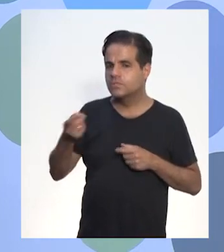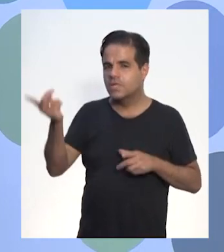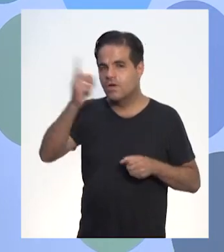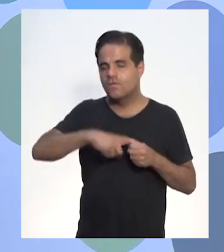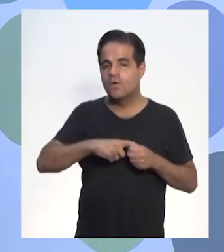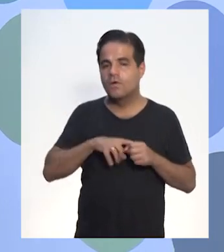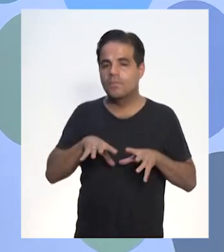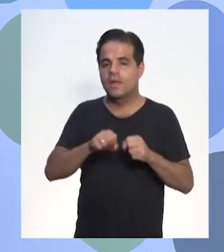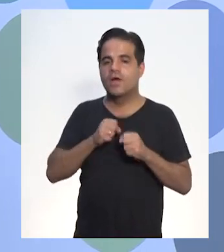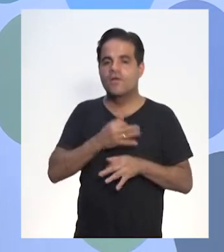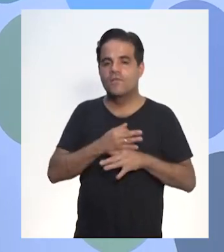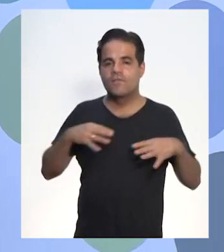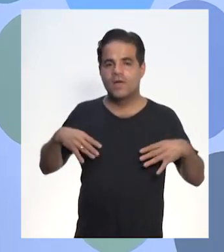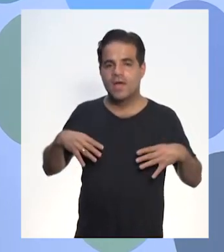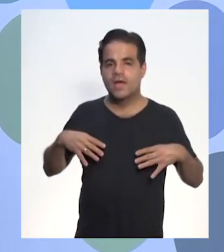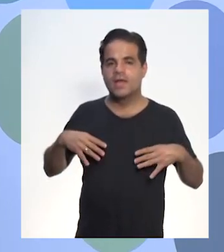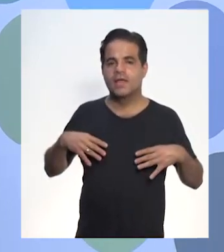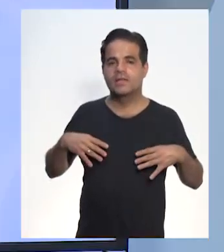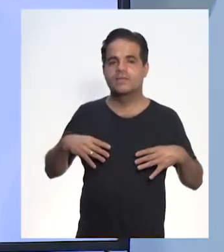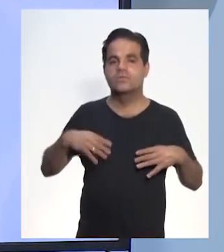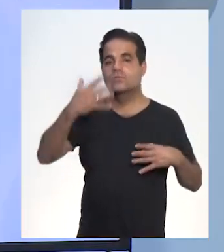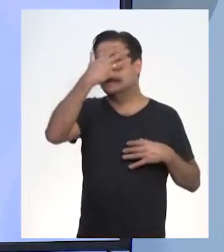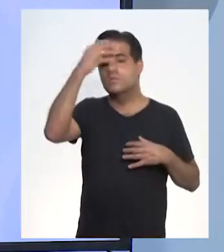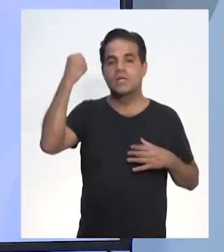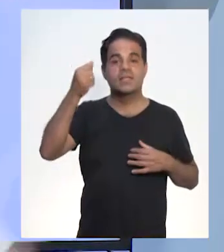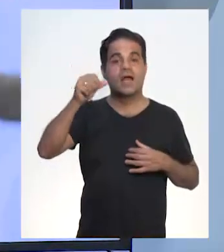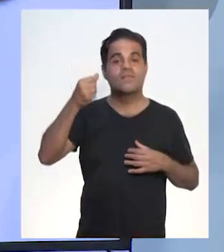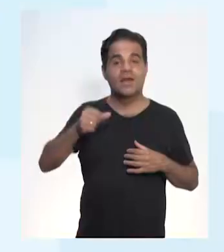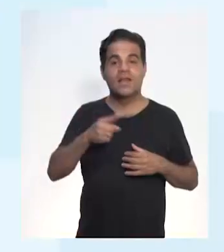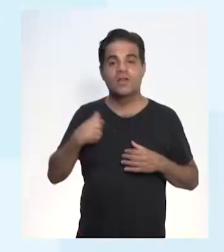E não esqueçam de avaliar as nossas aulas,